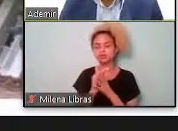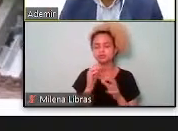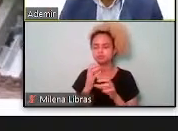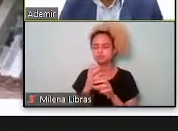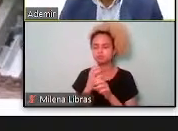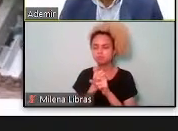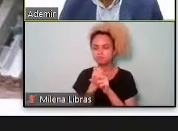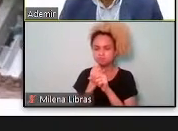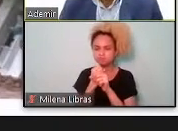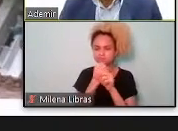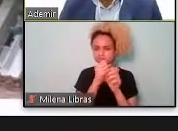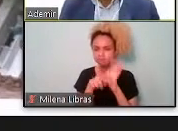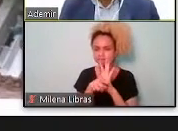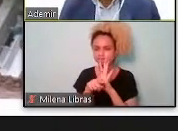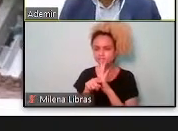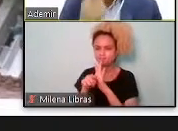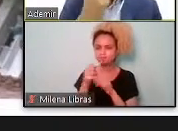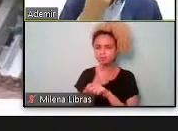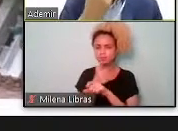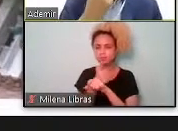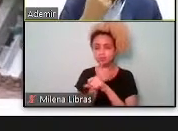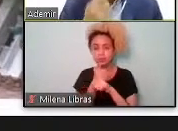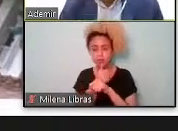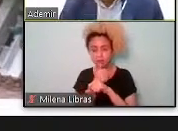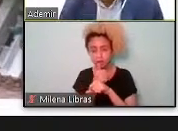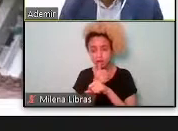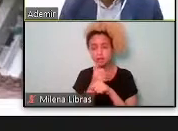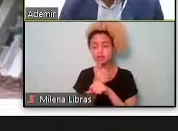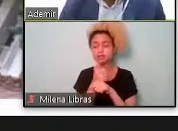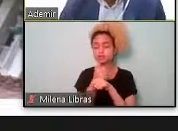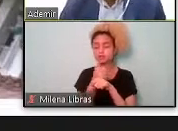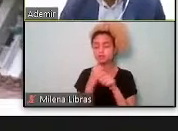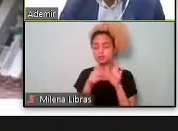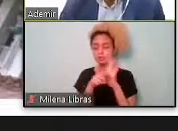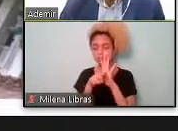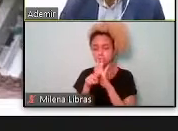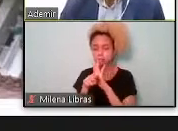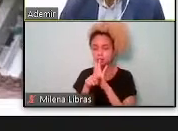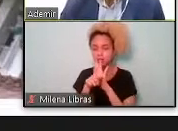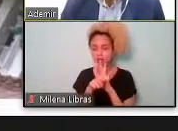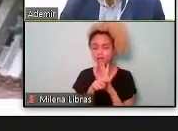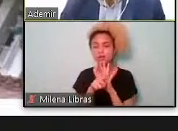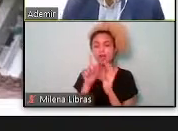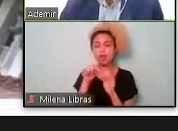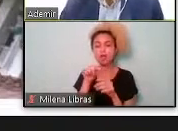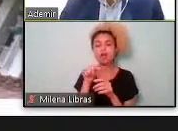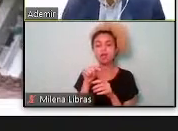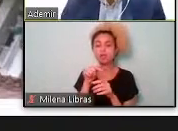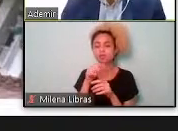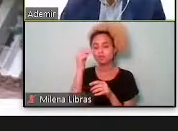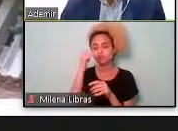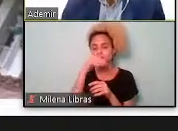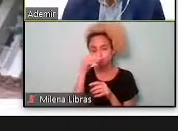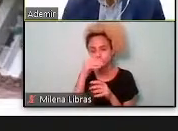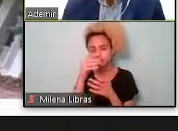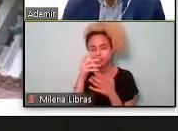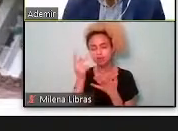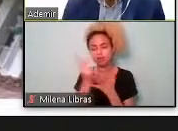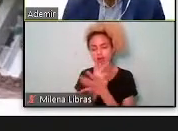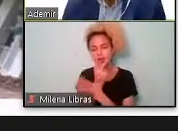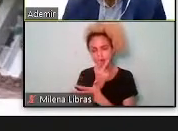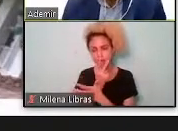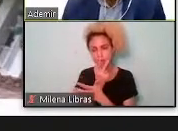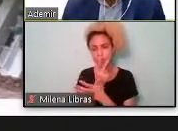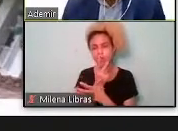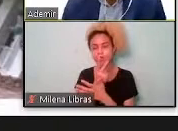os profissionais, eu fazia parte aí da comissão, que foi uma falha de execução no